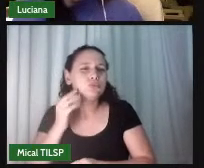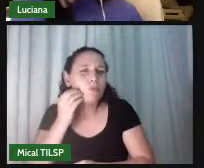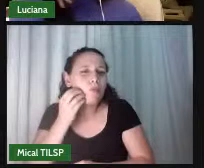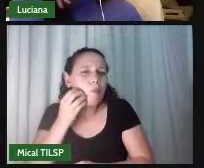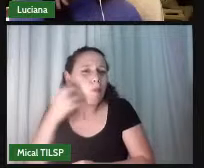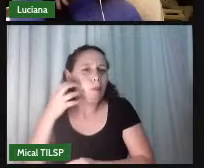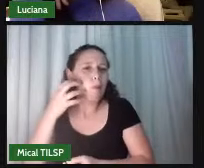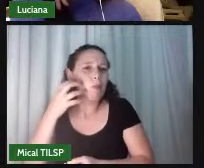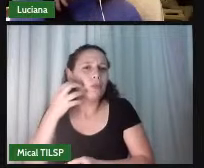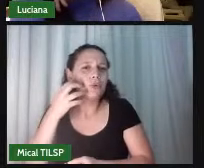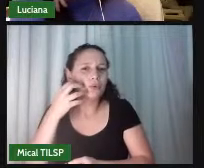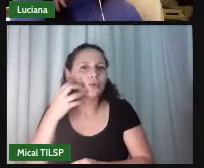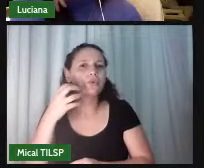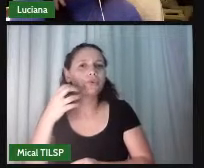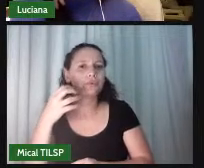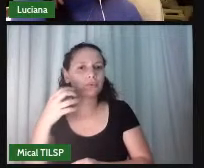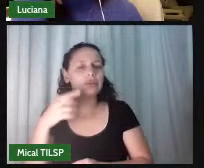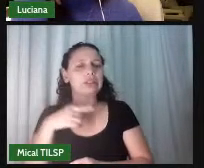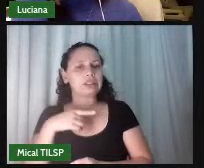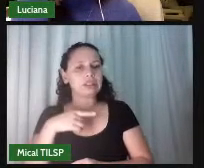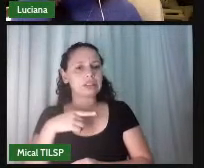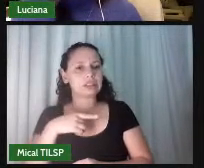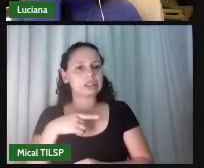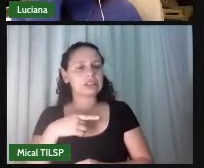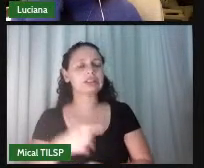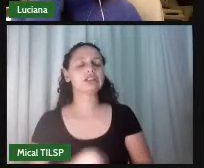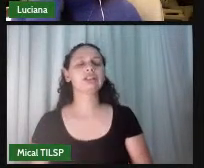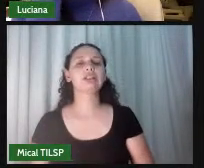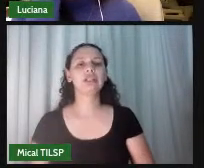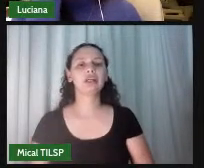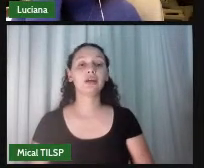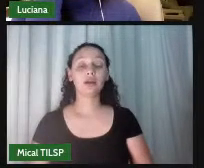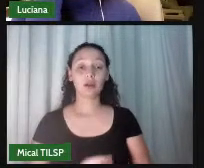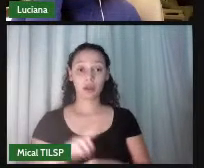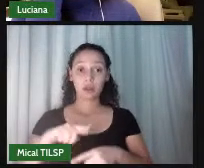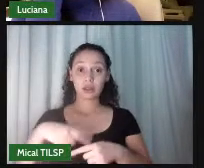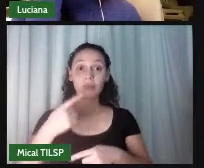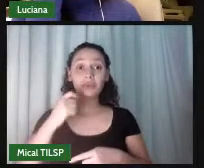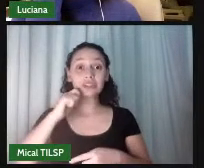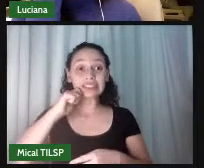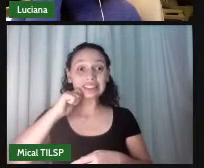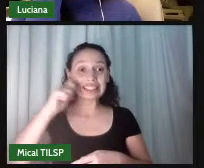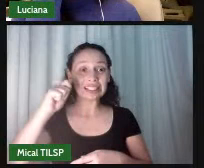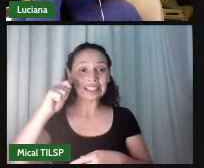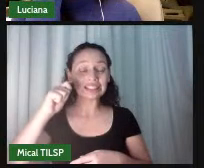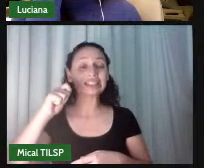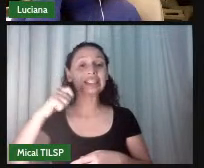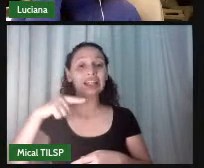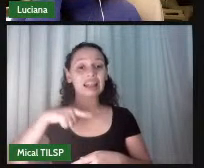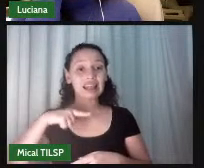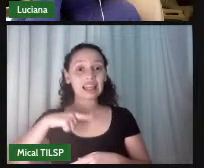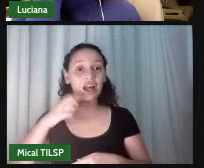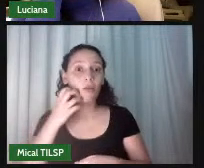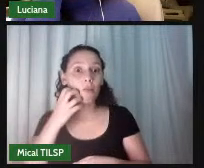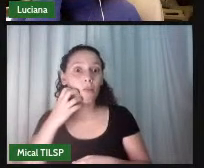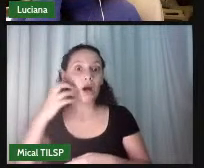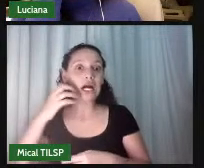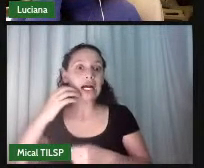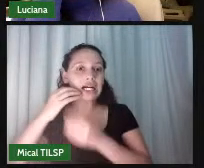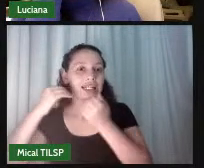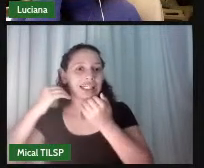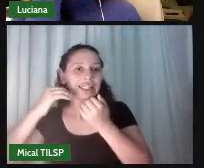Aquele fraturado, a lima fraturada, que mesmo após extraído, olha lá, teve aquela bolha, teve o problema do abscesso.